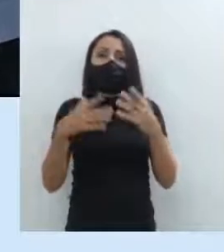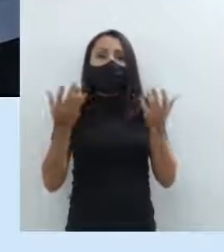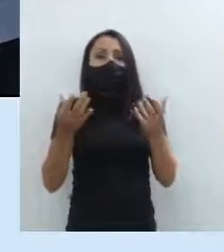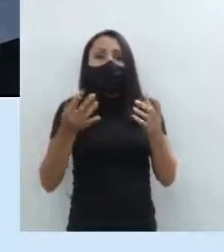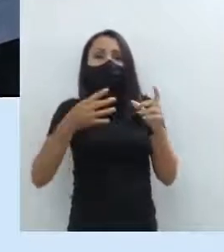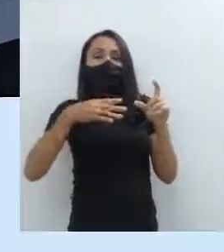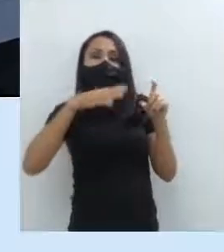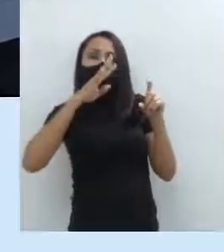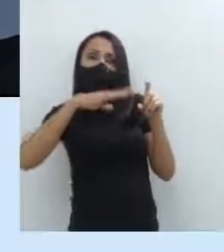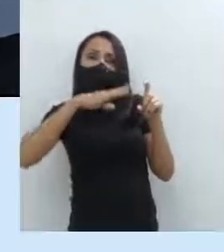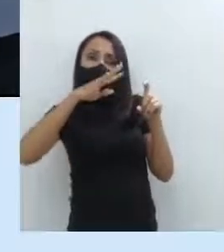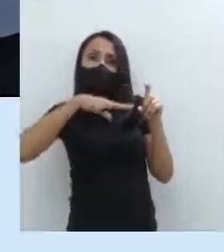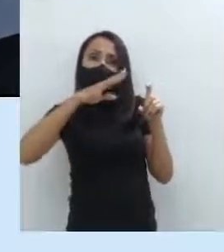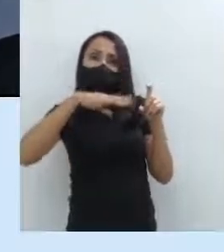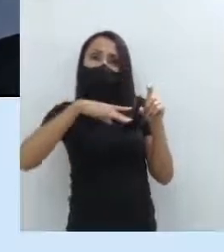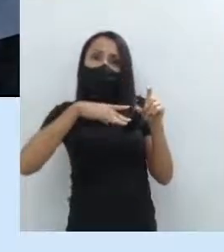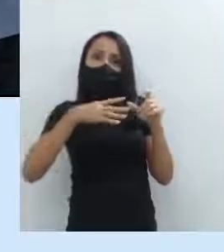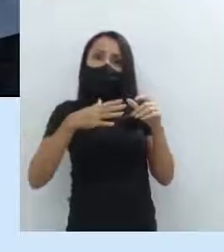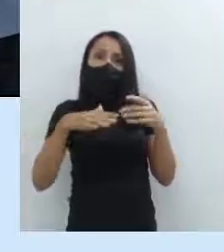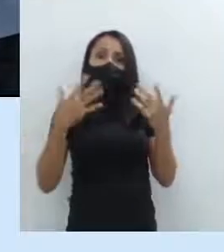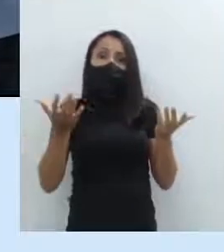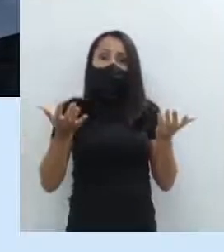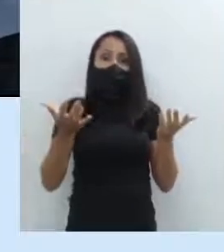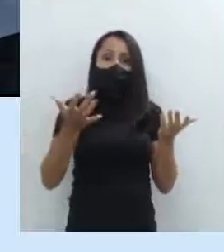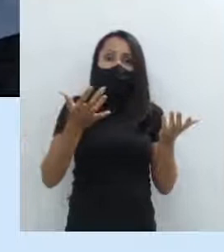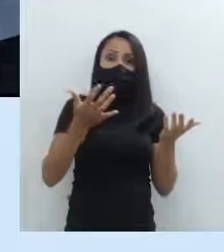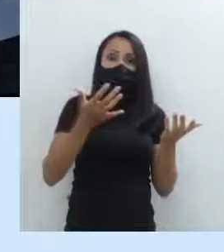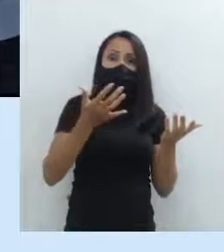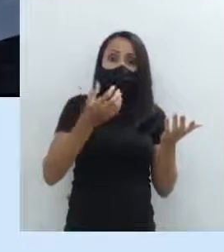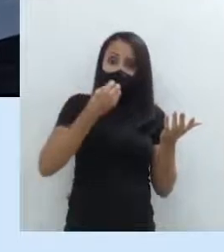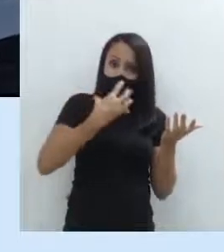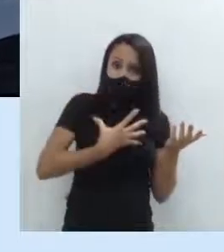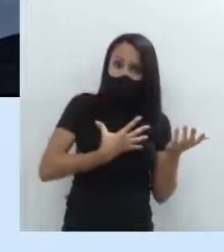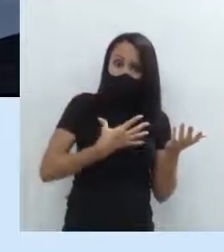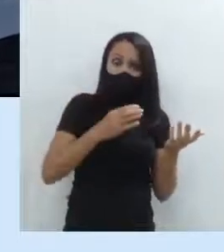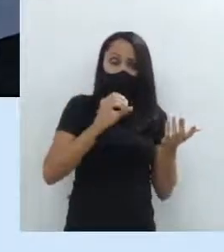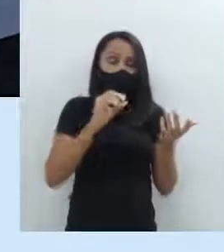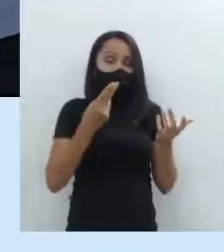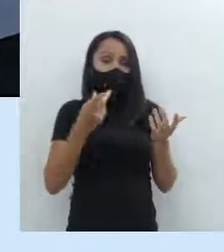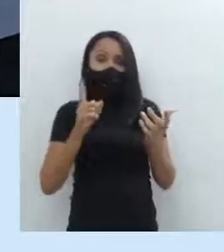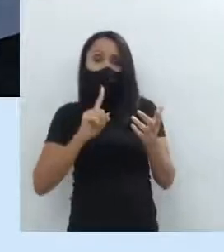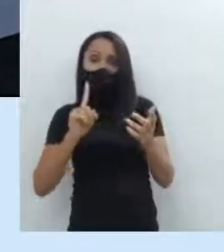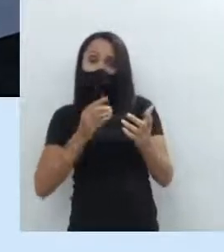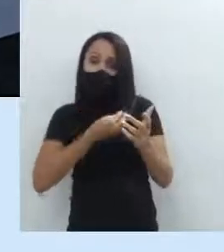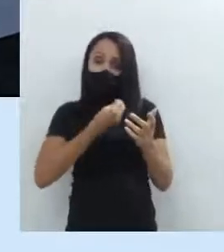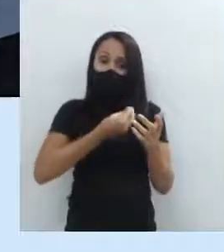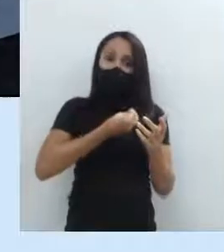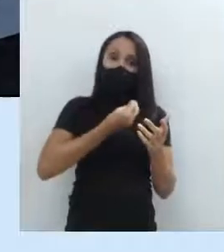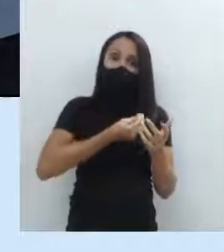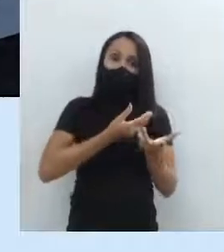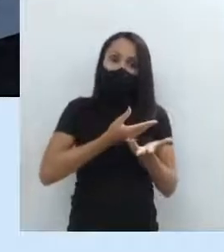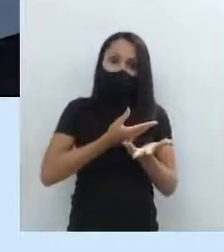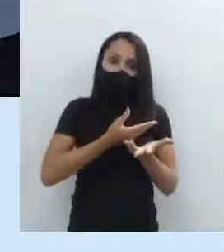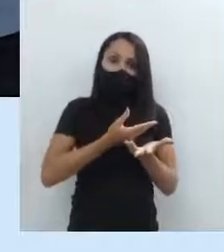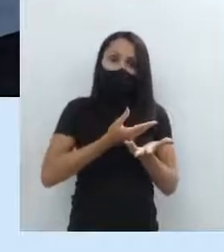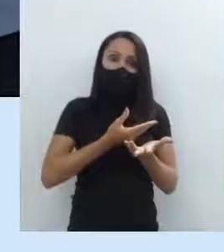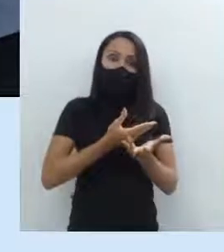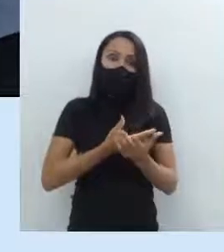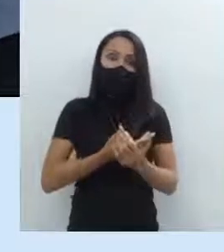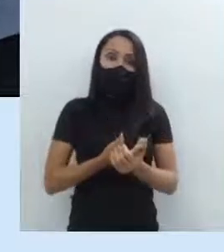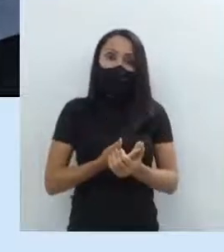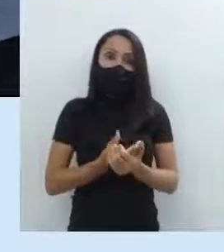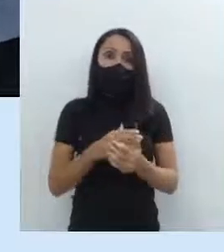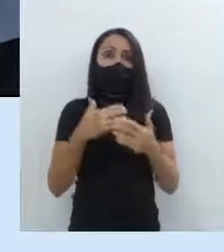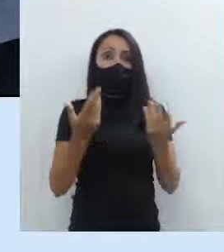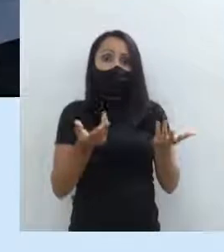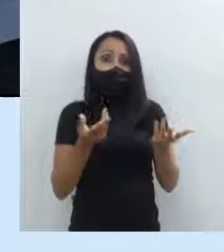mitos são saudáveis ou não para a minha vida. Porque eles serão